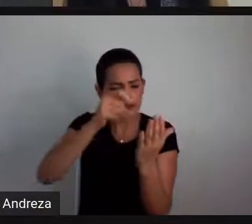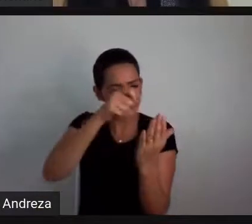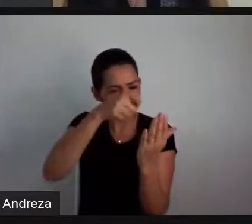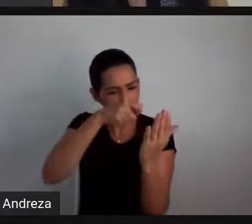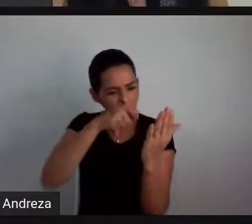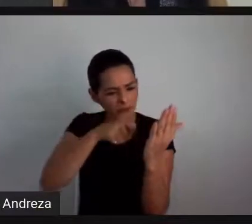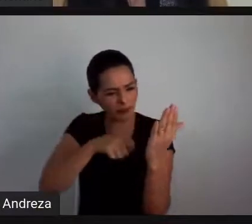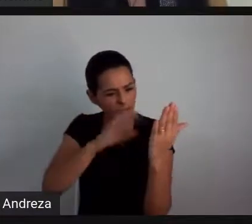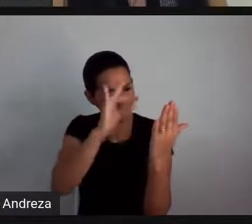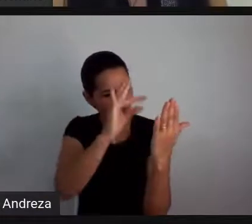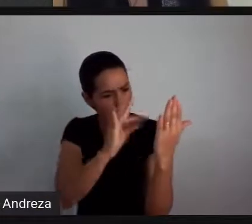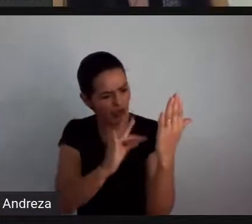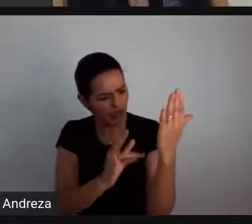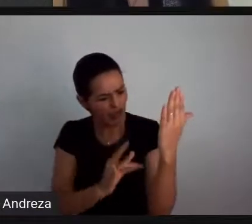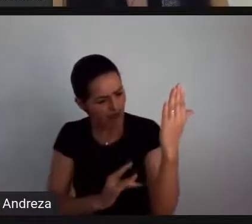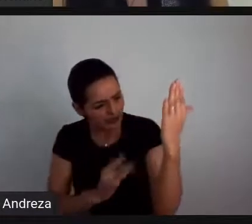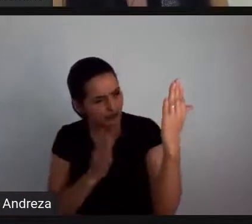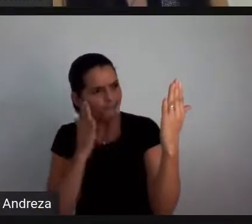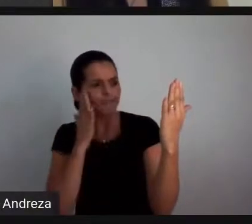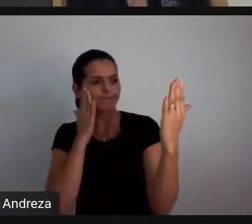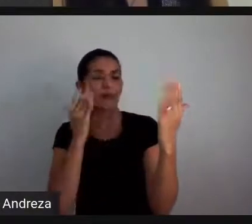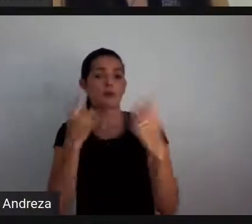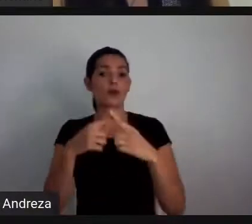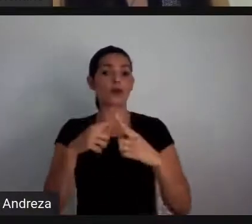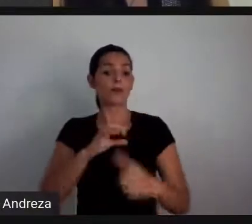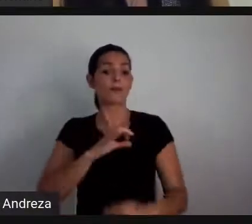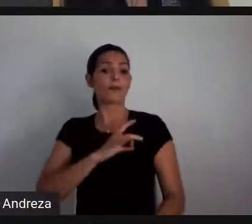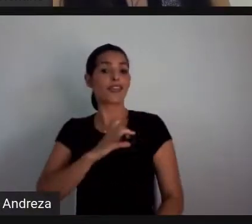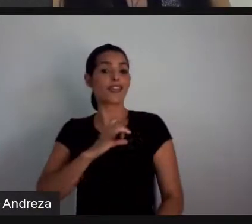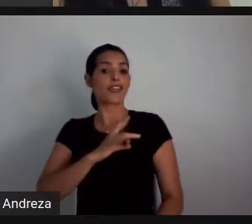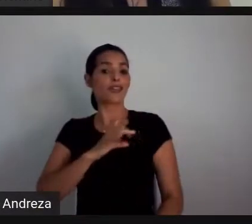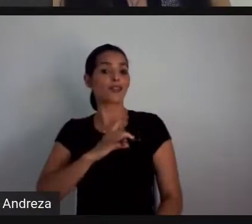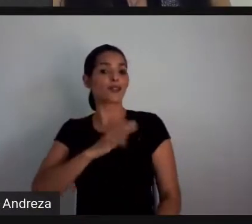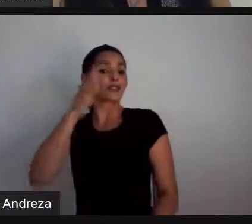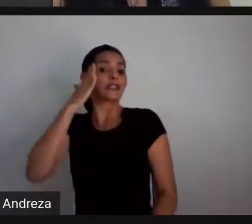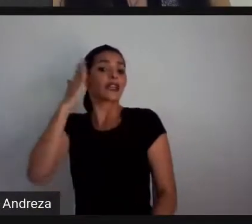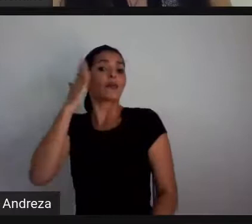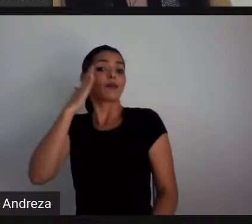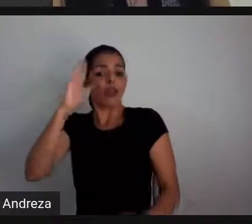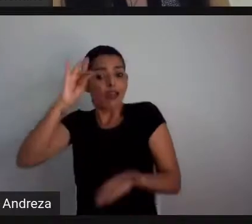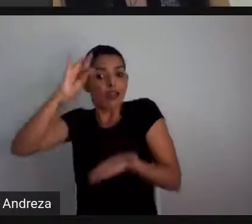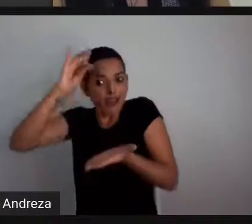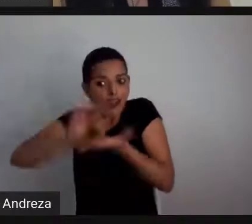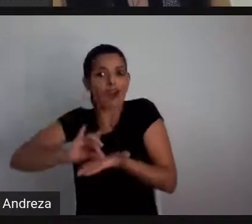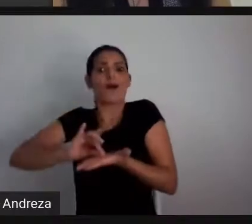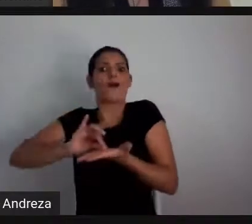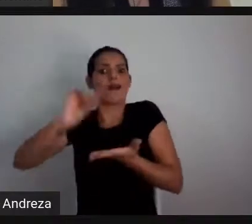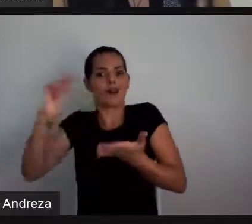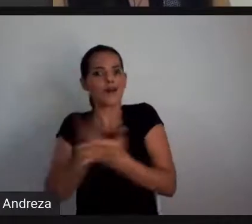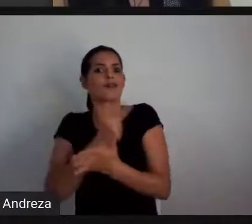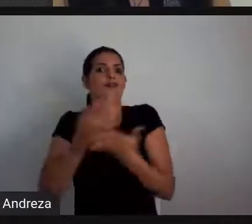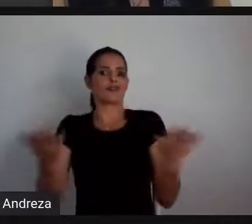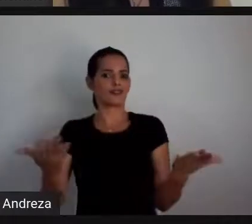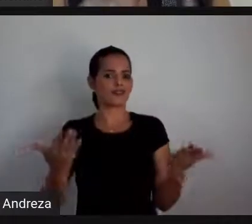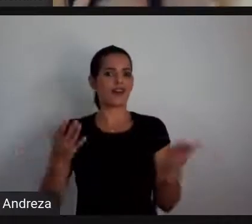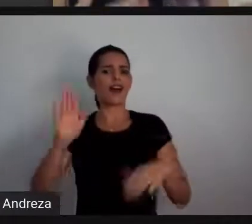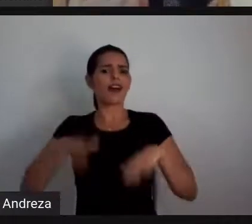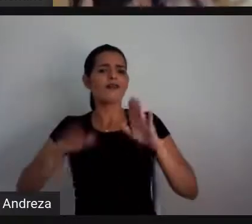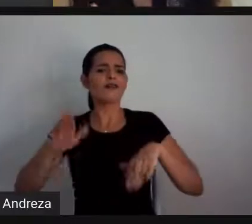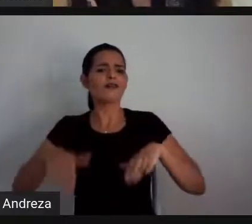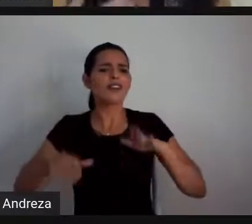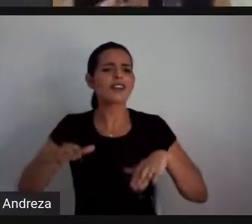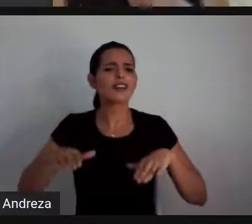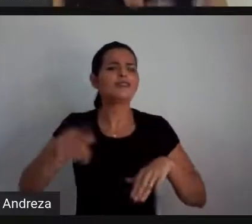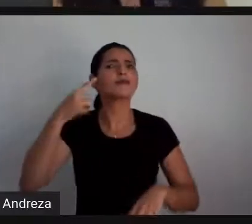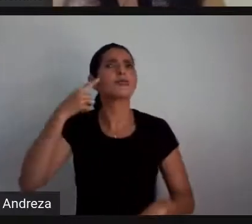vencer esse medo inicial, né, de encarar a realidade mesmo, que às vezes a gente tem uma ideia que